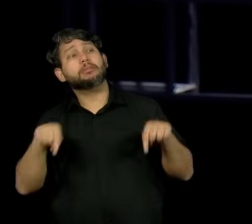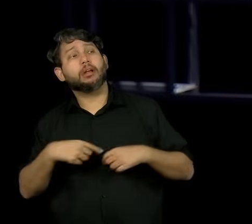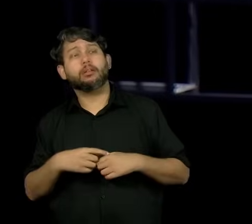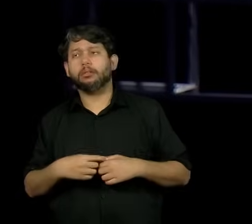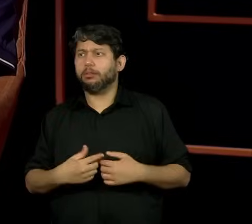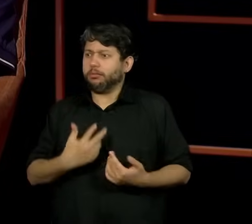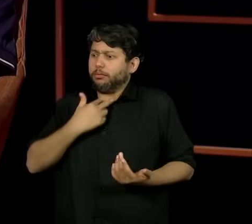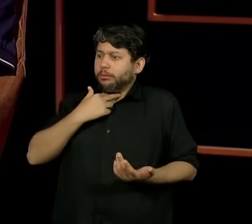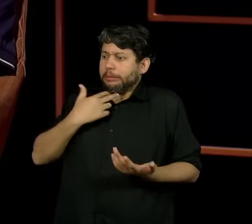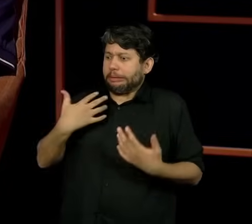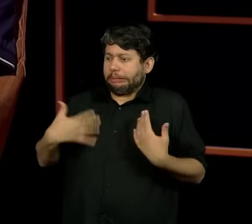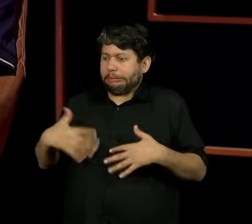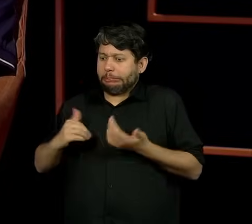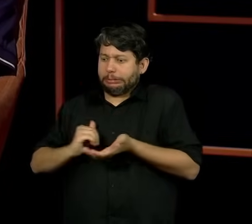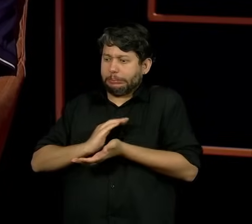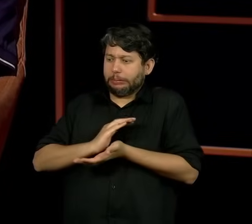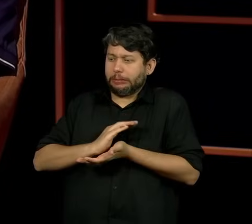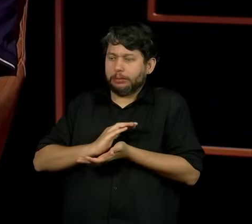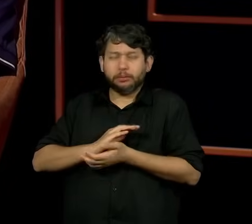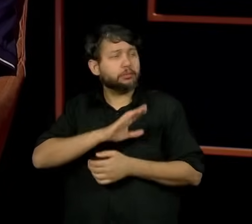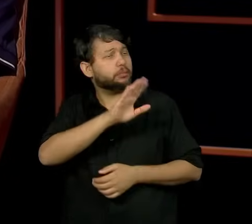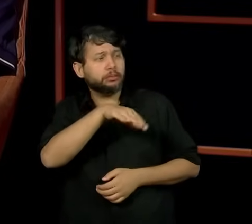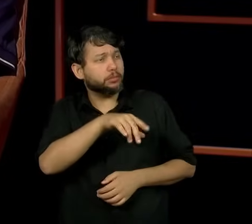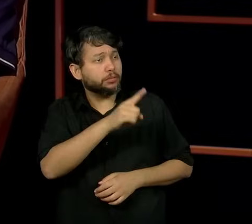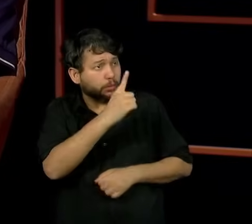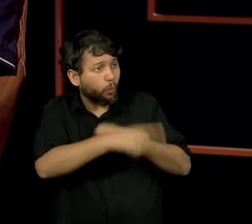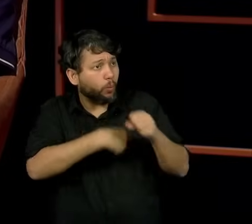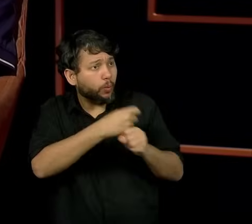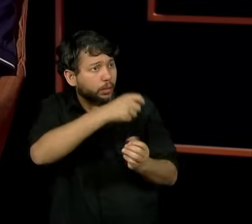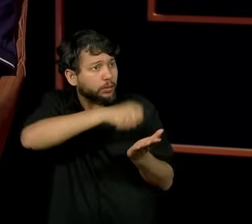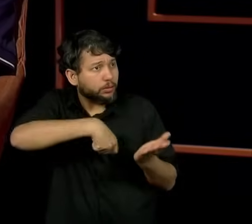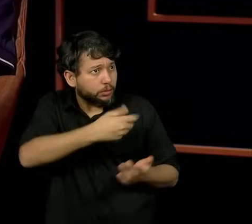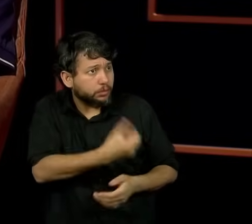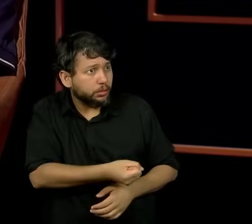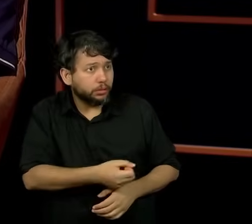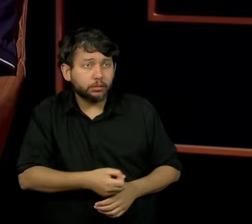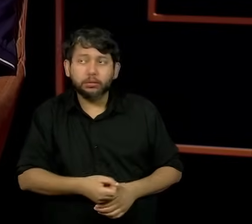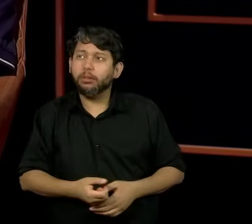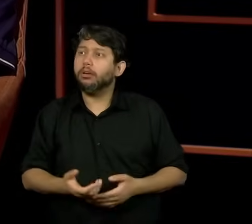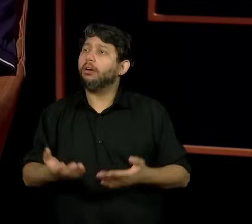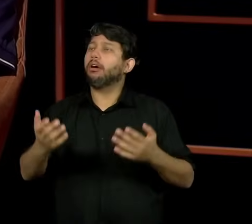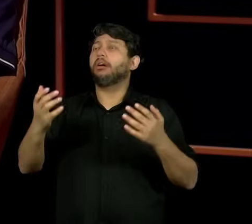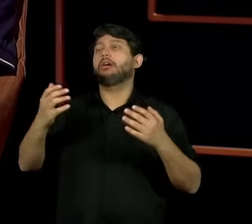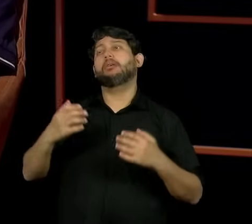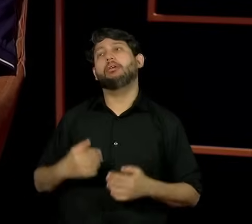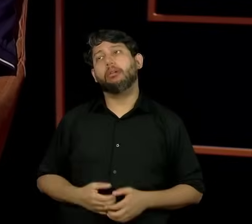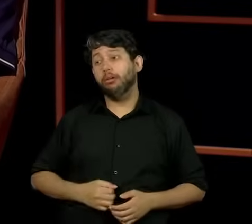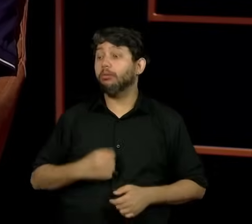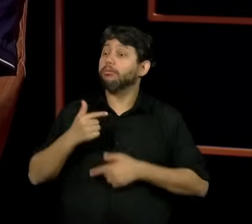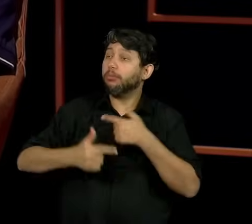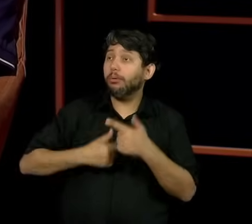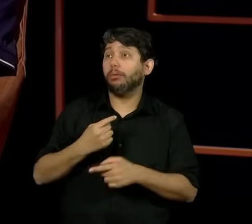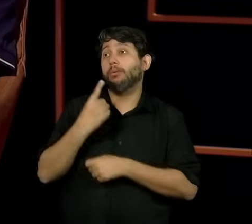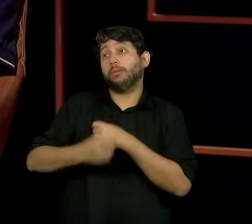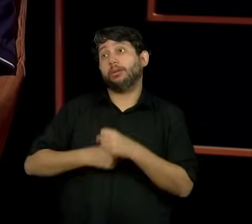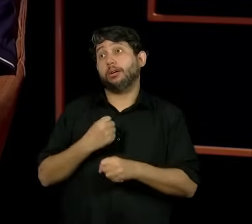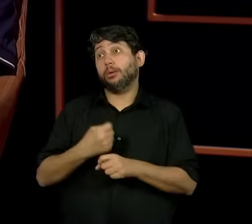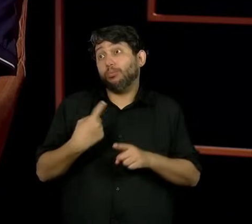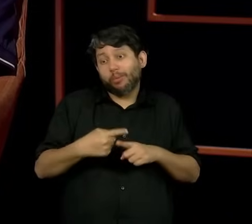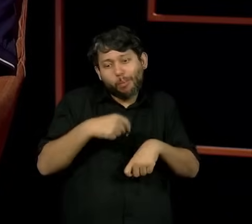uma pessoa generosa, muito generosa. Eu devo a ele esse 1 ano. Eu já estava